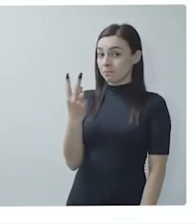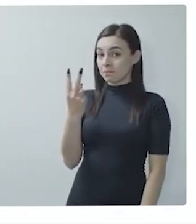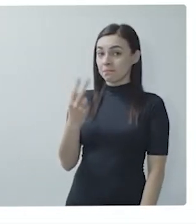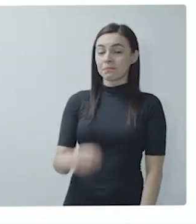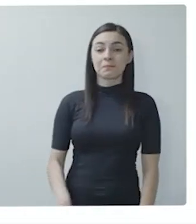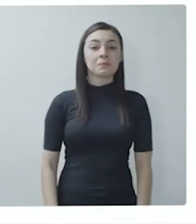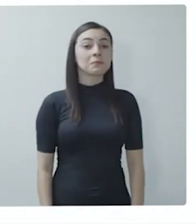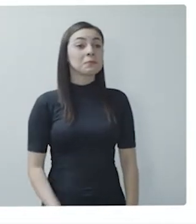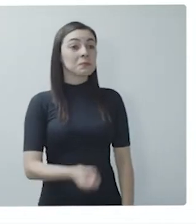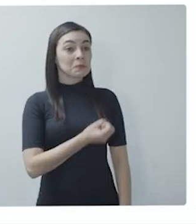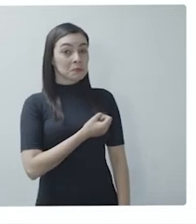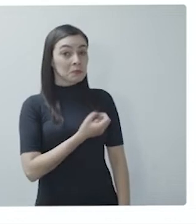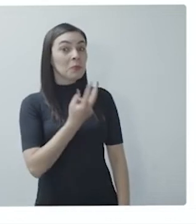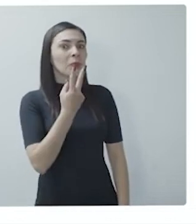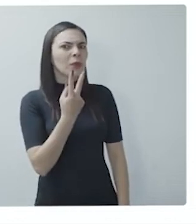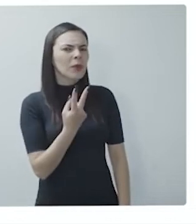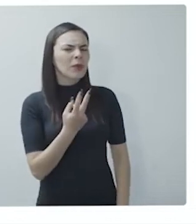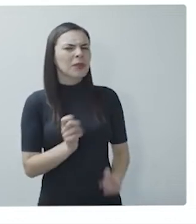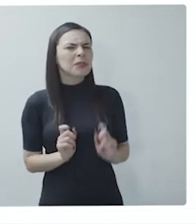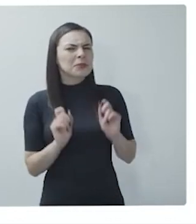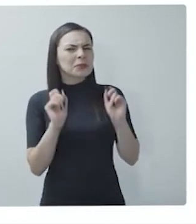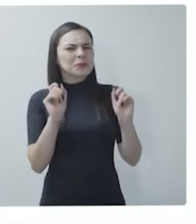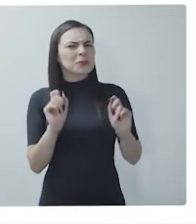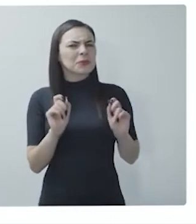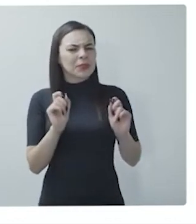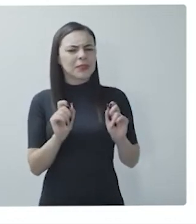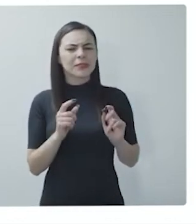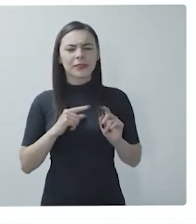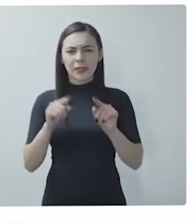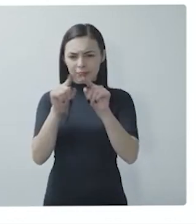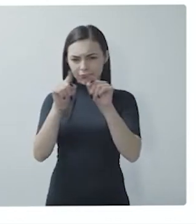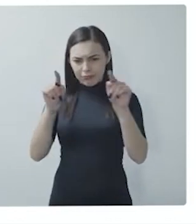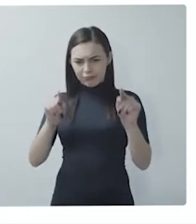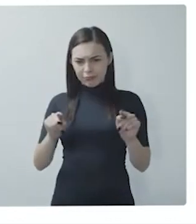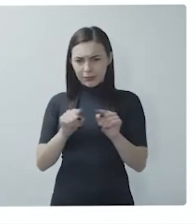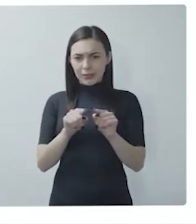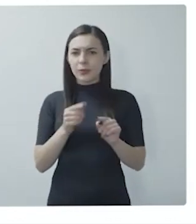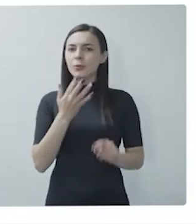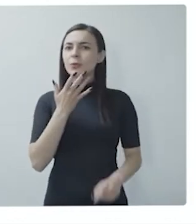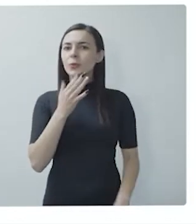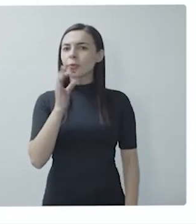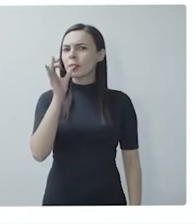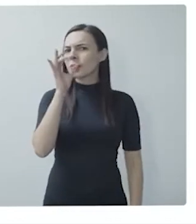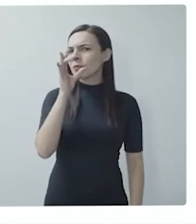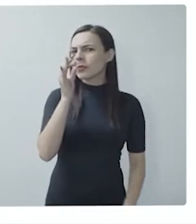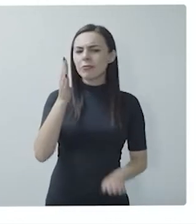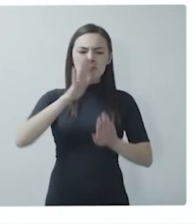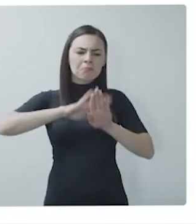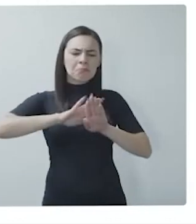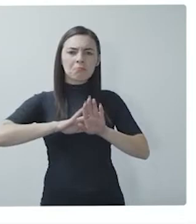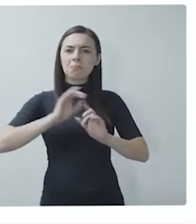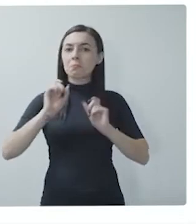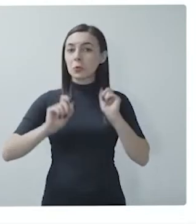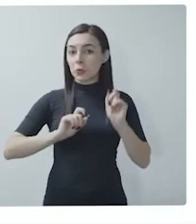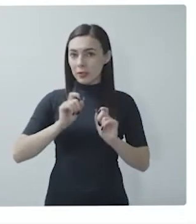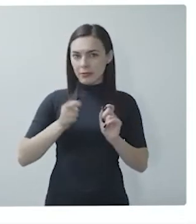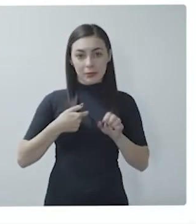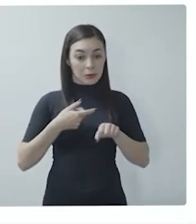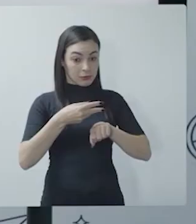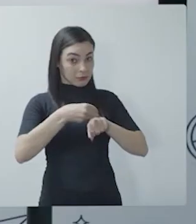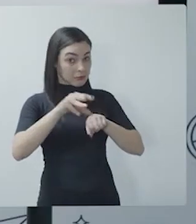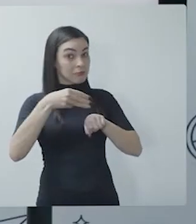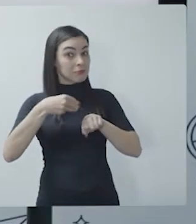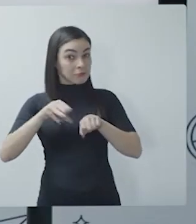2. O 2. O que será que tem lá atrás do retângulo verde do 2? Então, vou dar a dica para